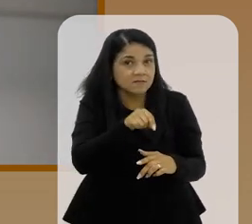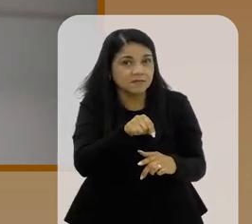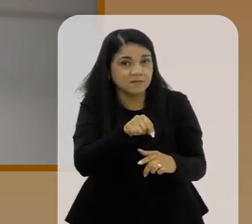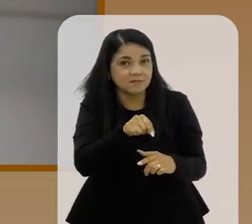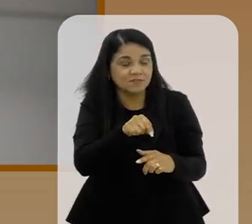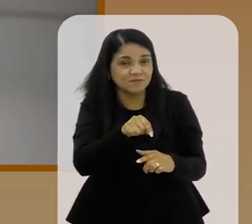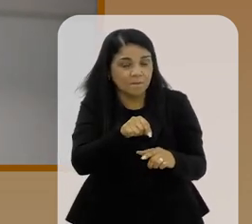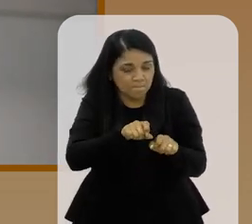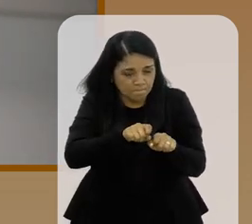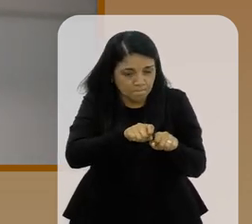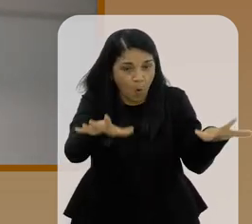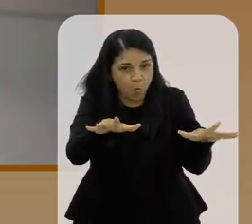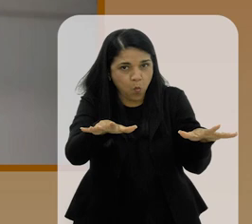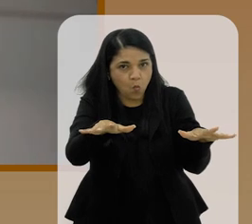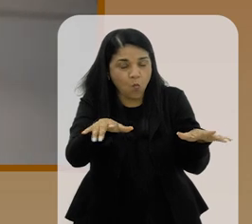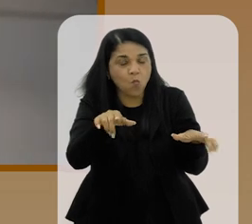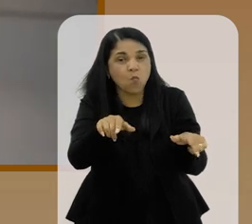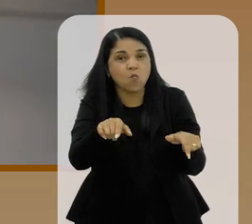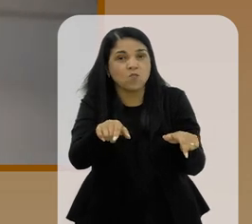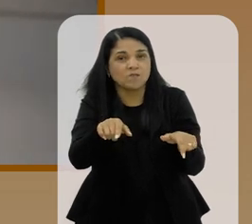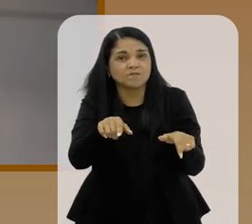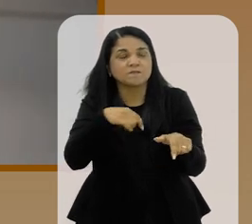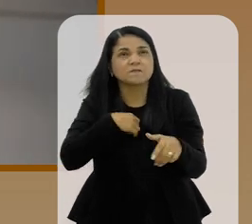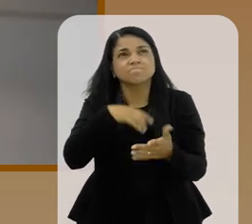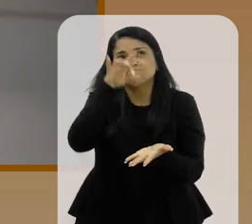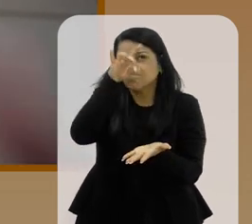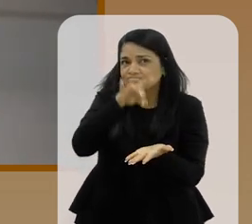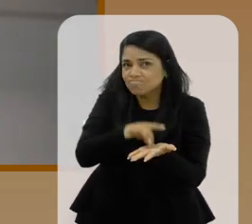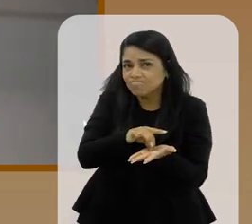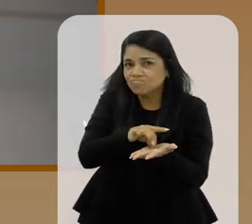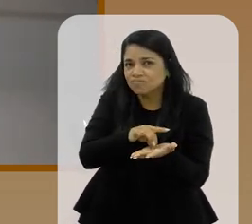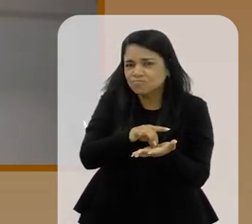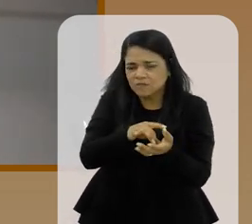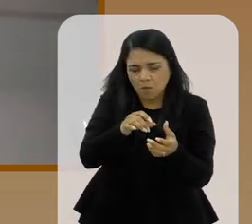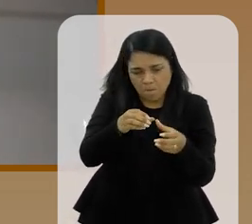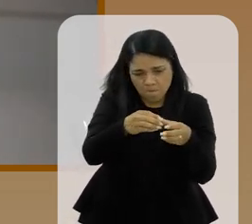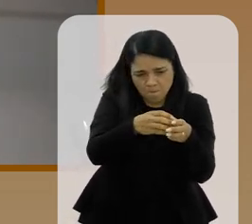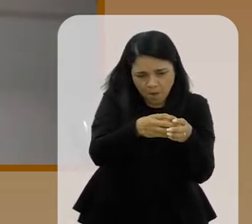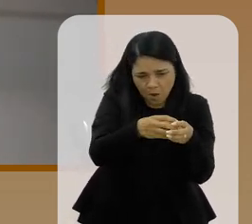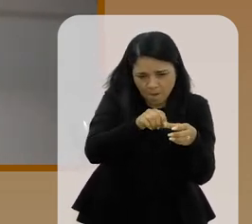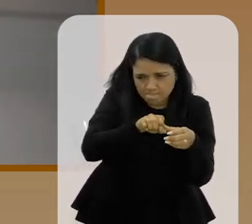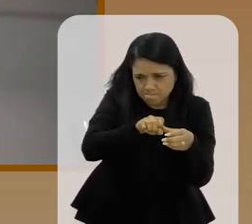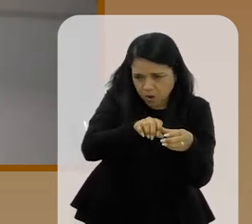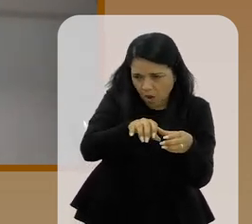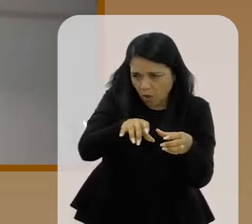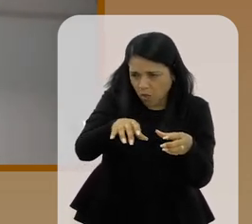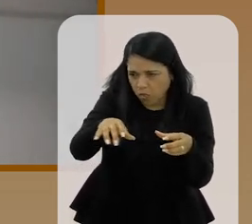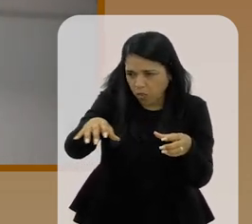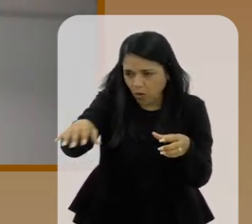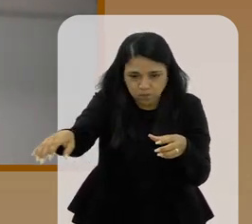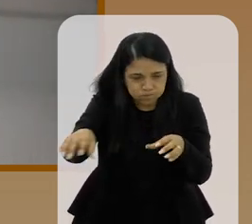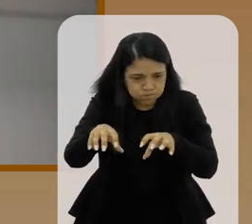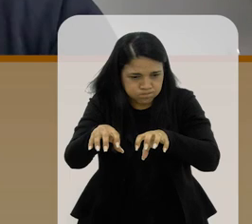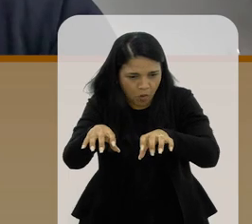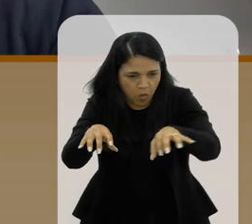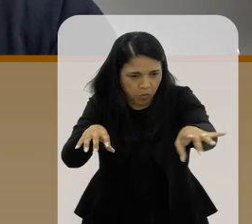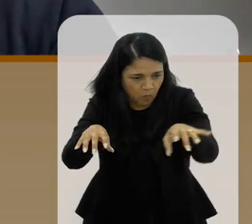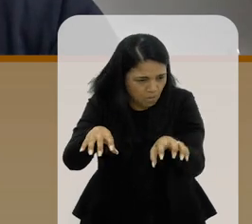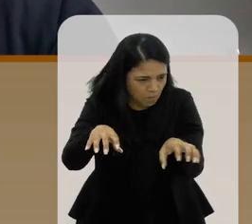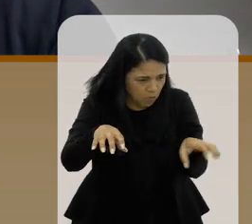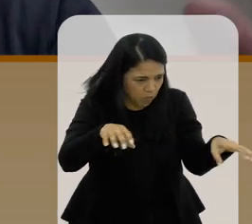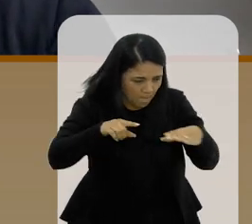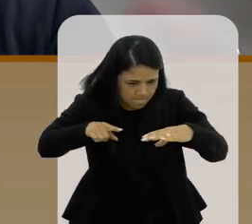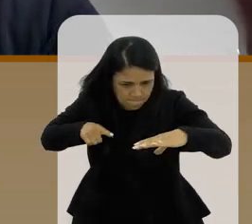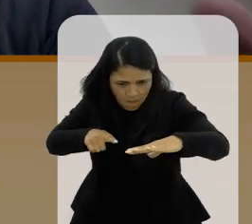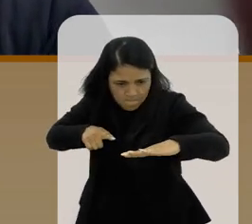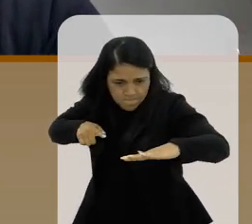questão interessante no caso de um bilhar de verdade, pensa só numa partícula se deslocando num retângulo, e você